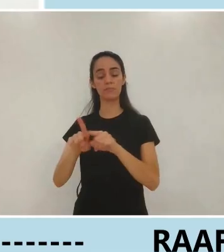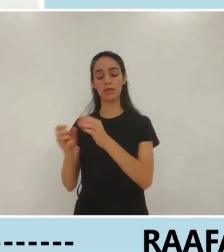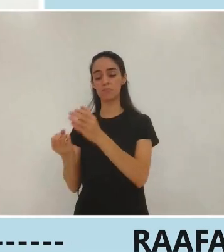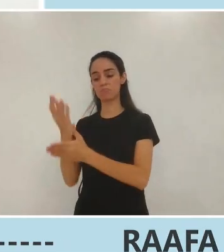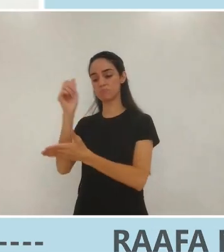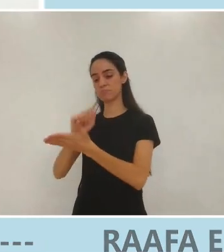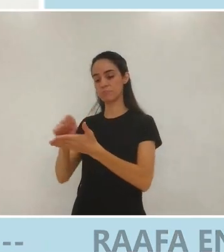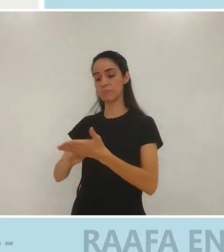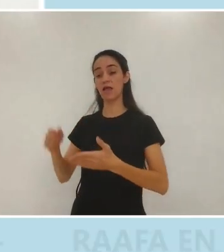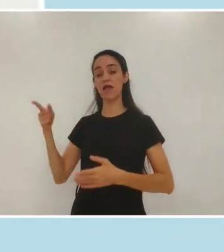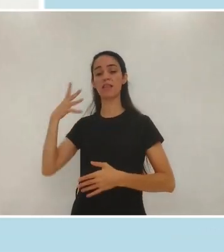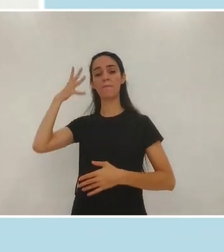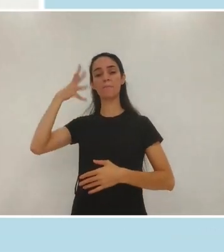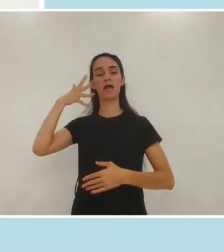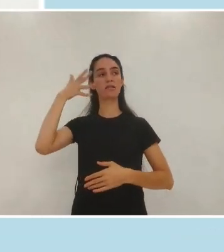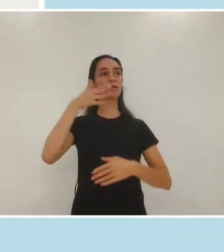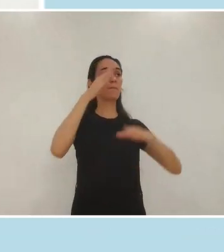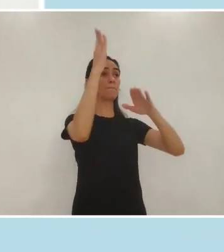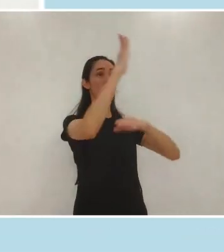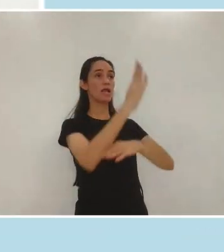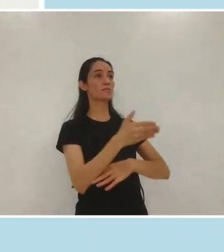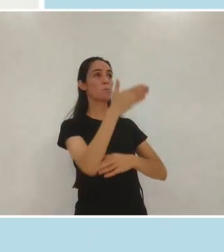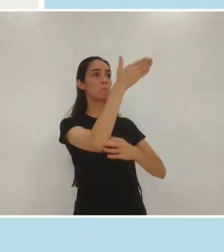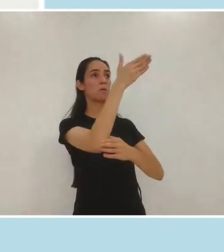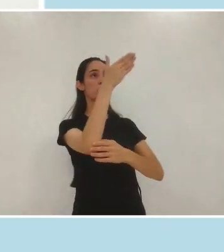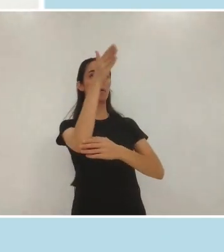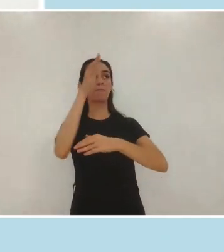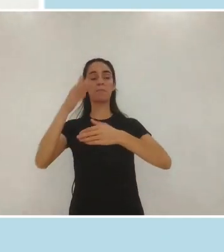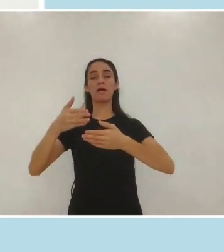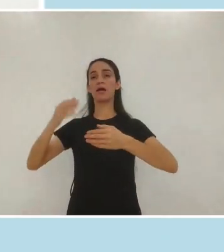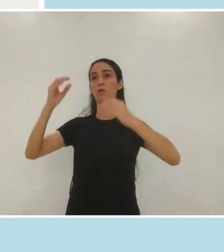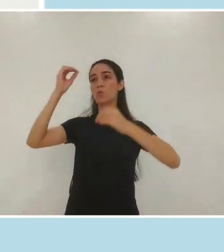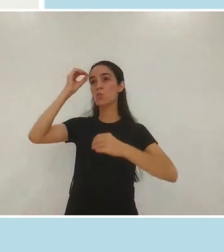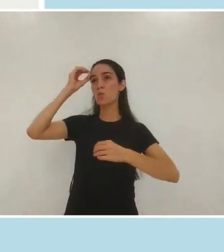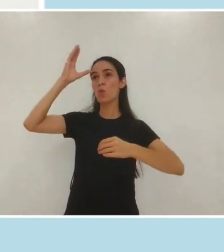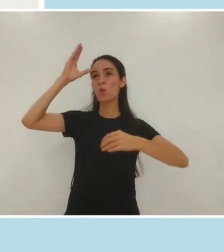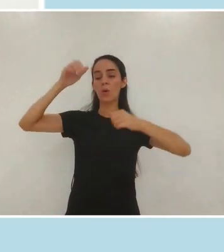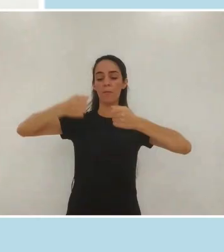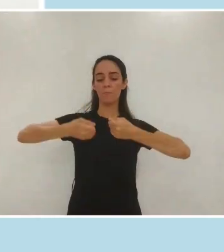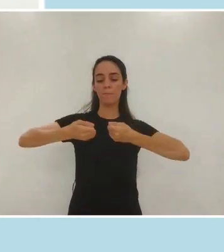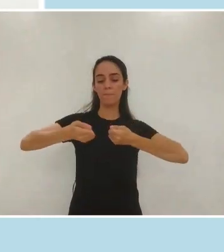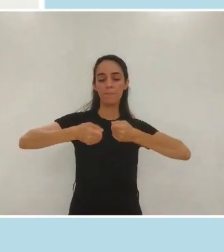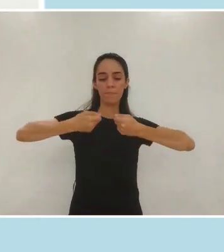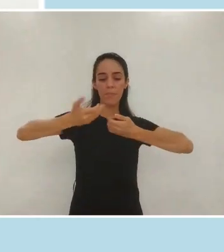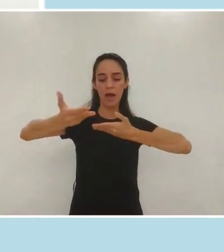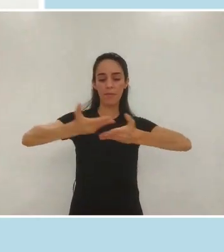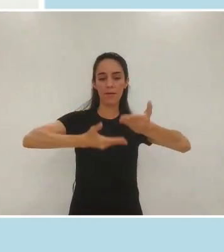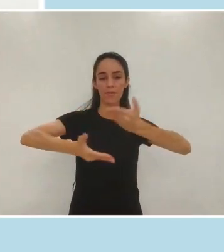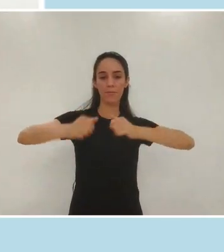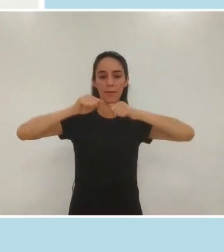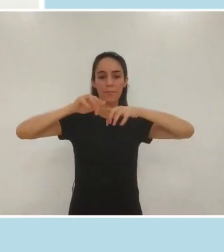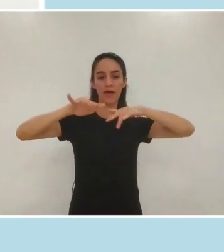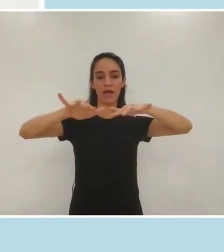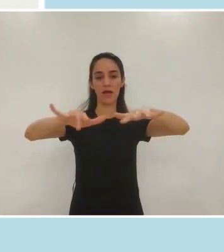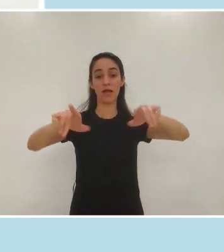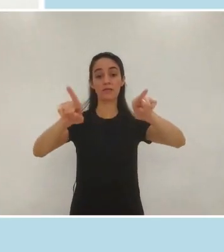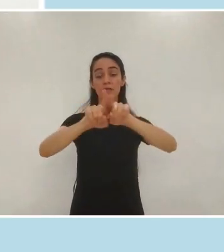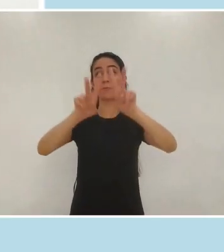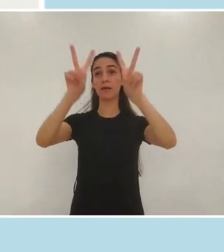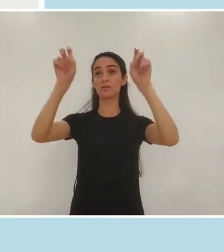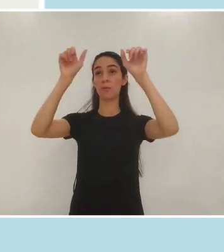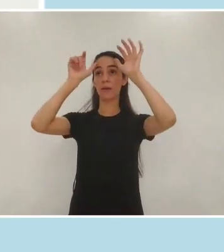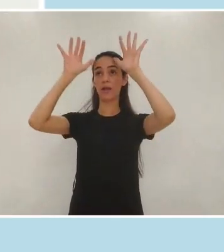para compartilhar conhecimento sobre SED e o autismo na vida adulta, com ênfase no espectro